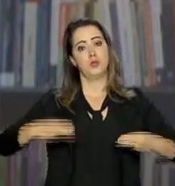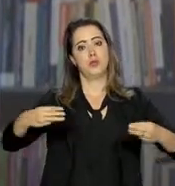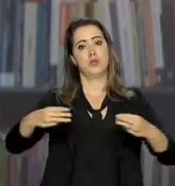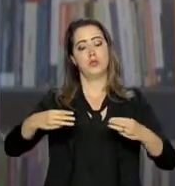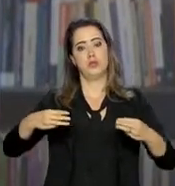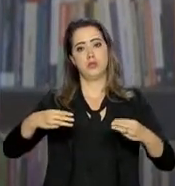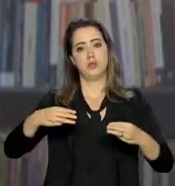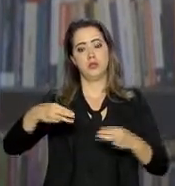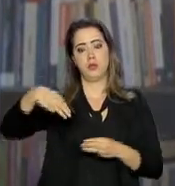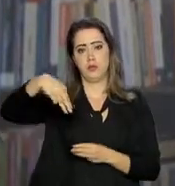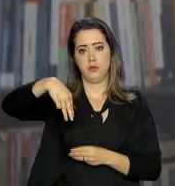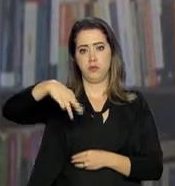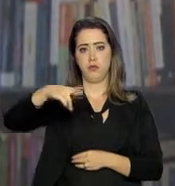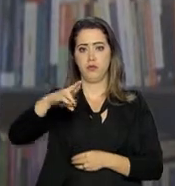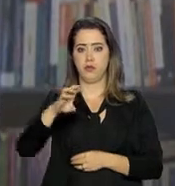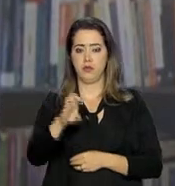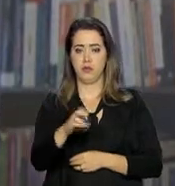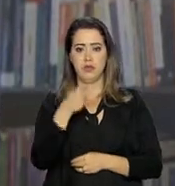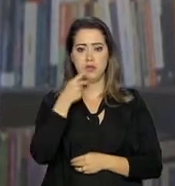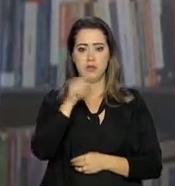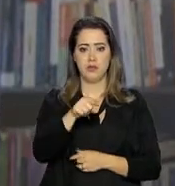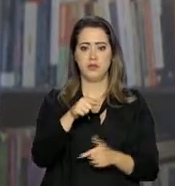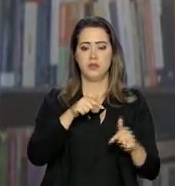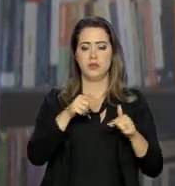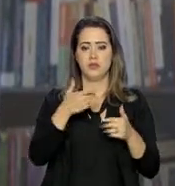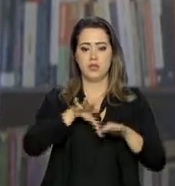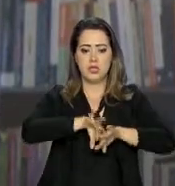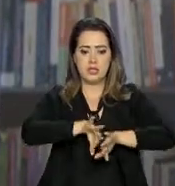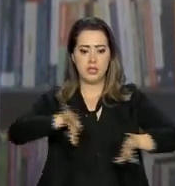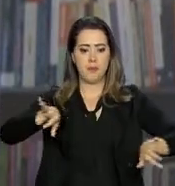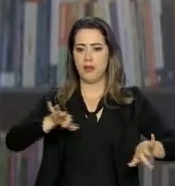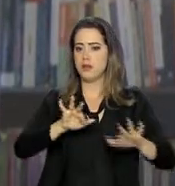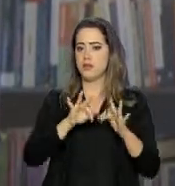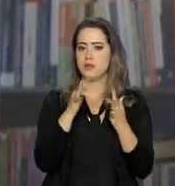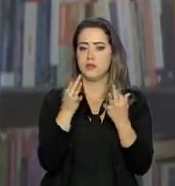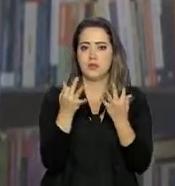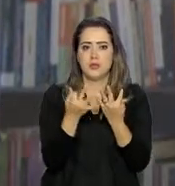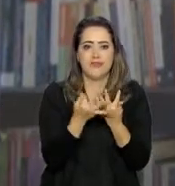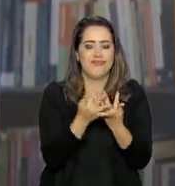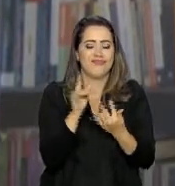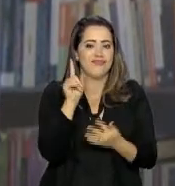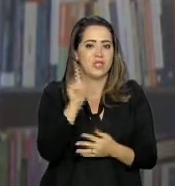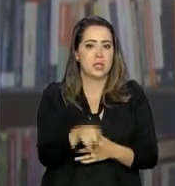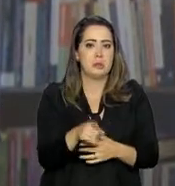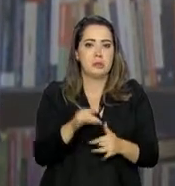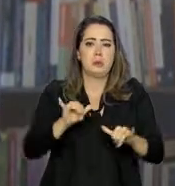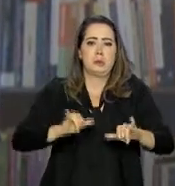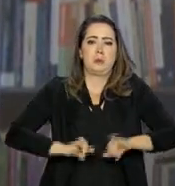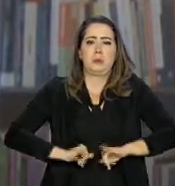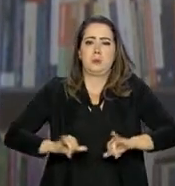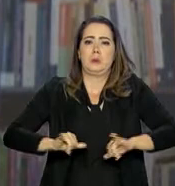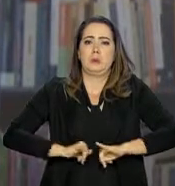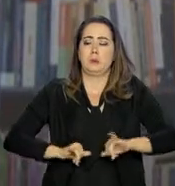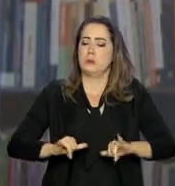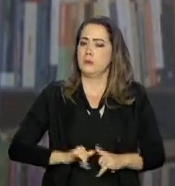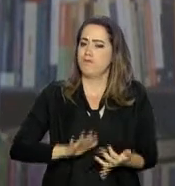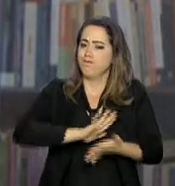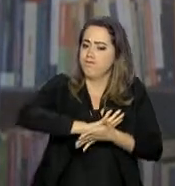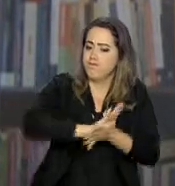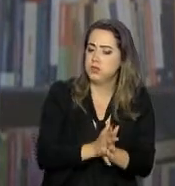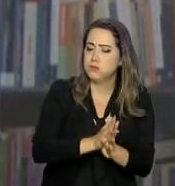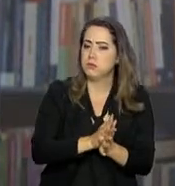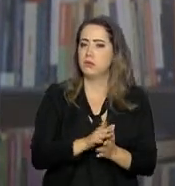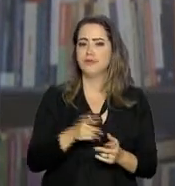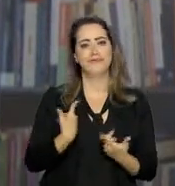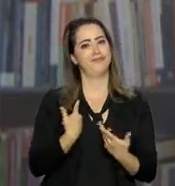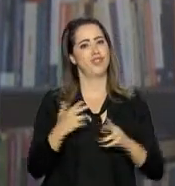comunicado a pouco em que chamou essa prática de separar as abelhas de uma prática cruel e em clara dissonância com